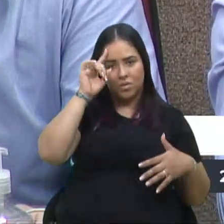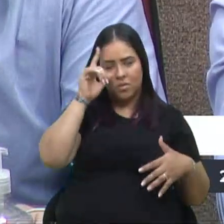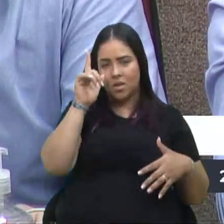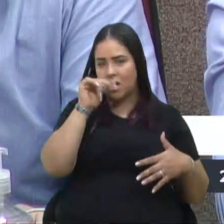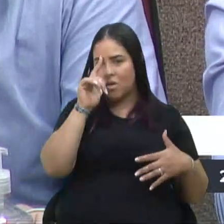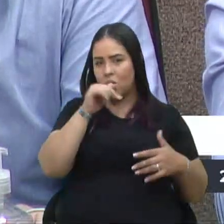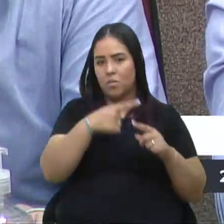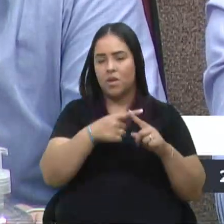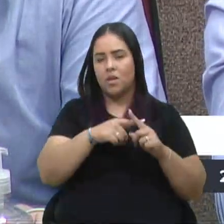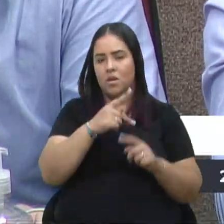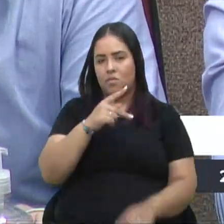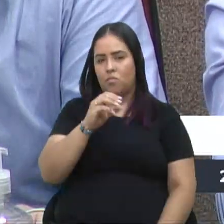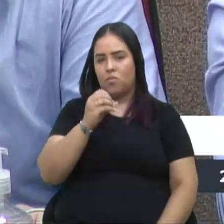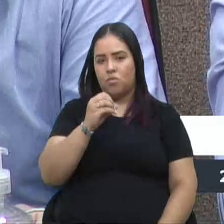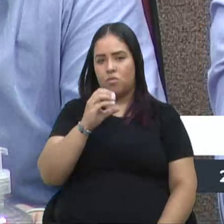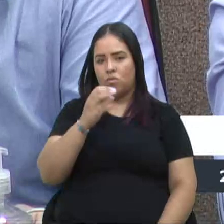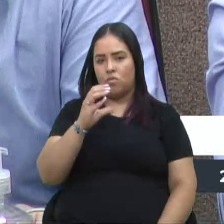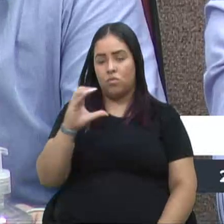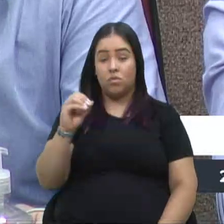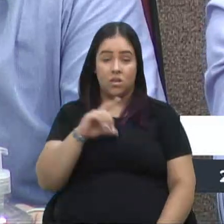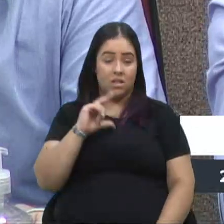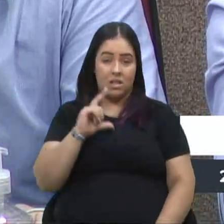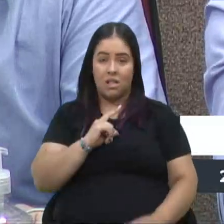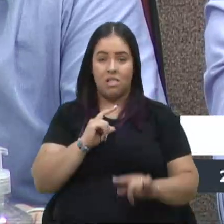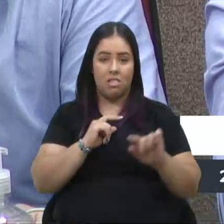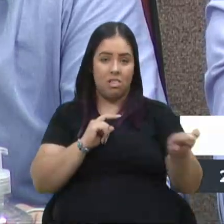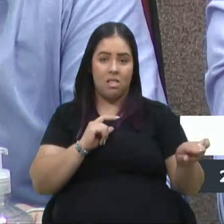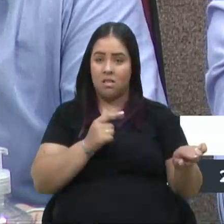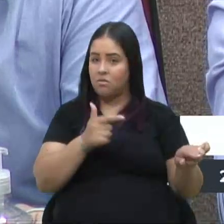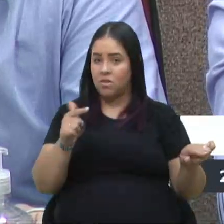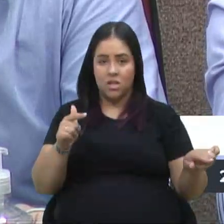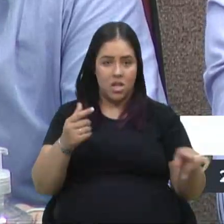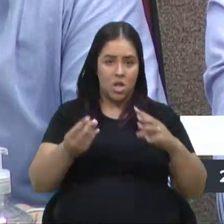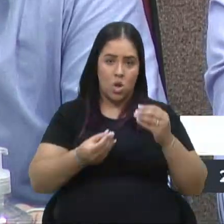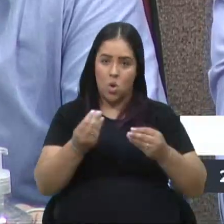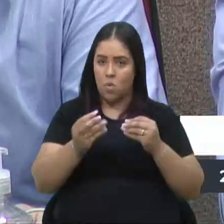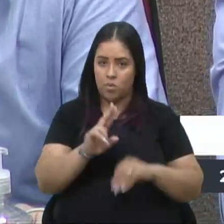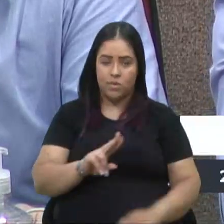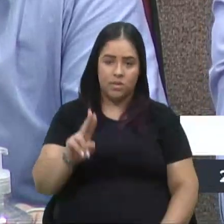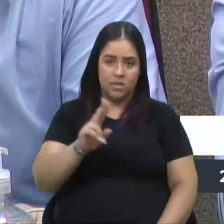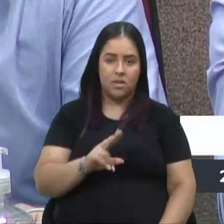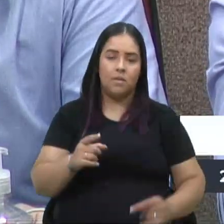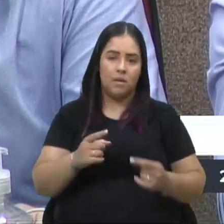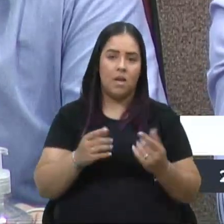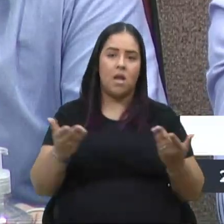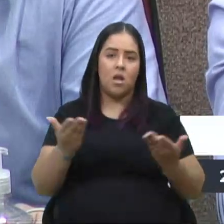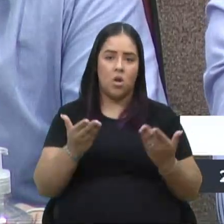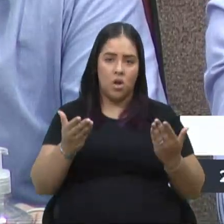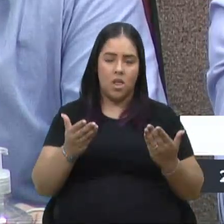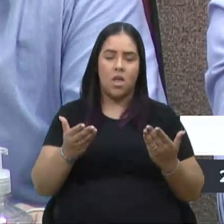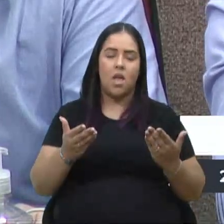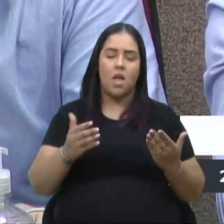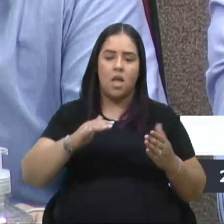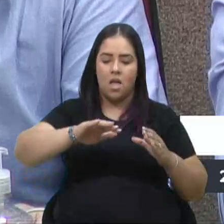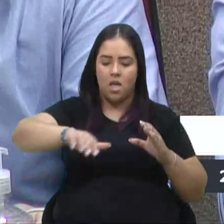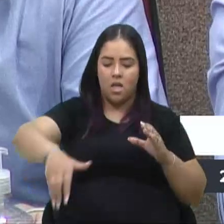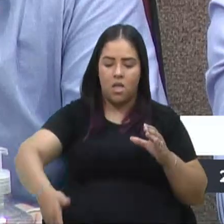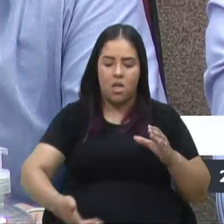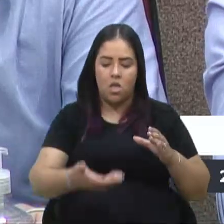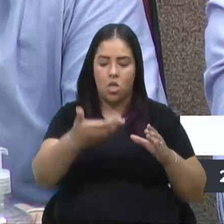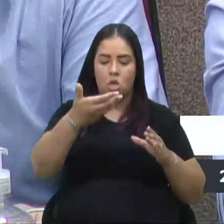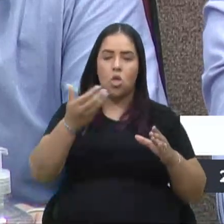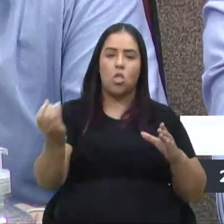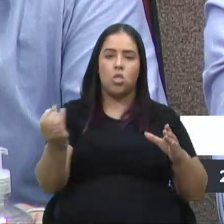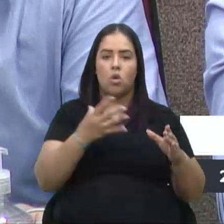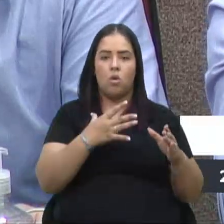o poço que tinha lá simplesmente não tem mais condições agora abriram um novo daí omelete estava me dizendo